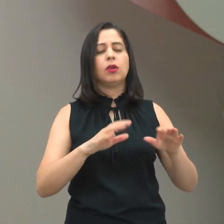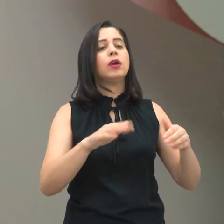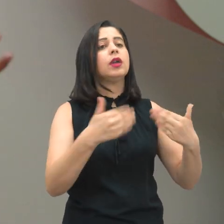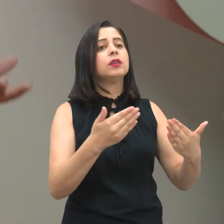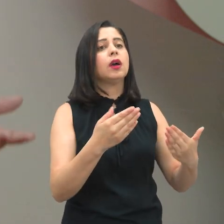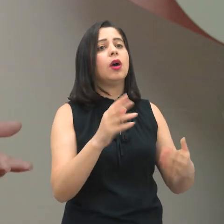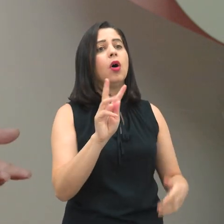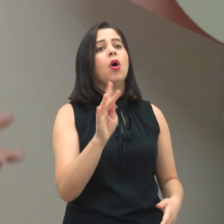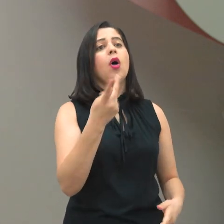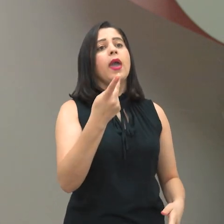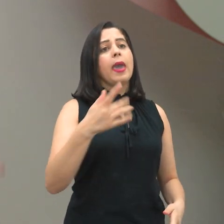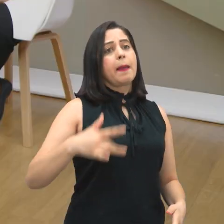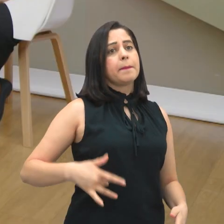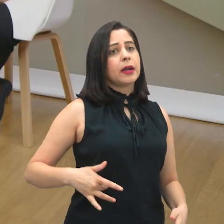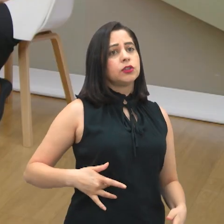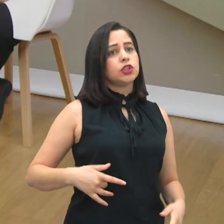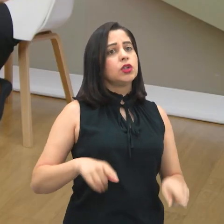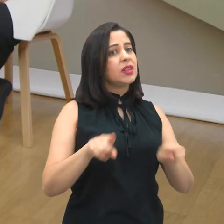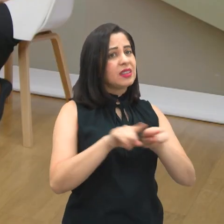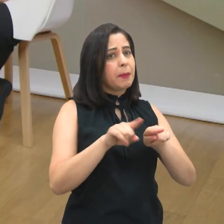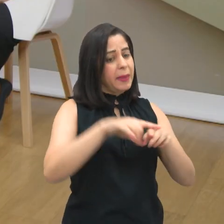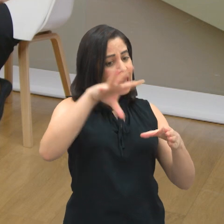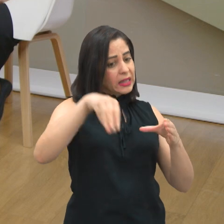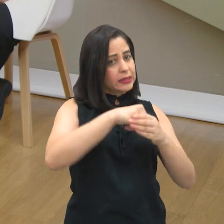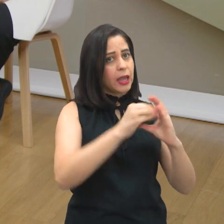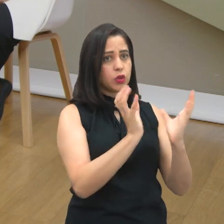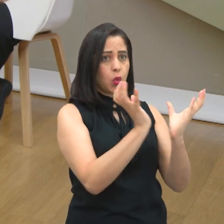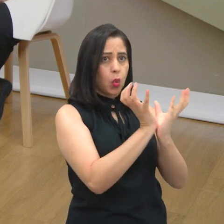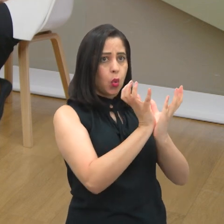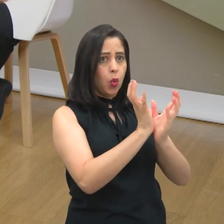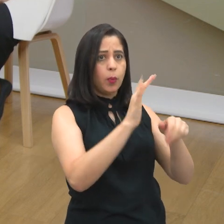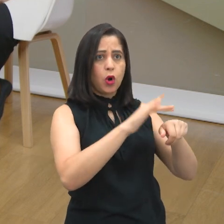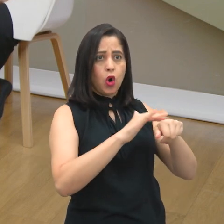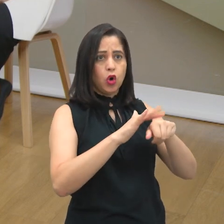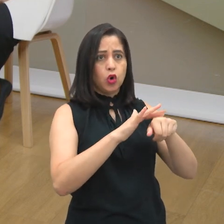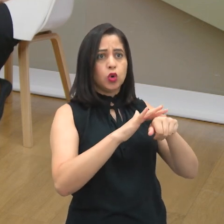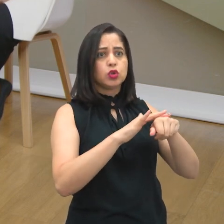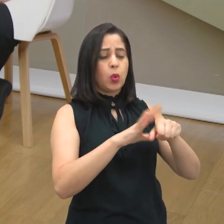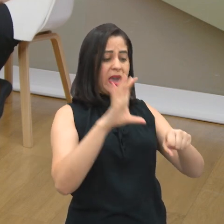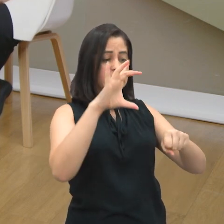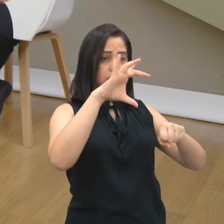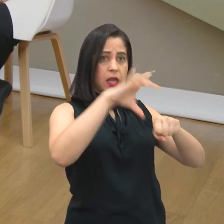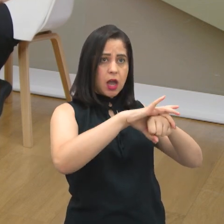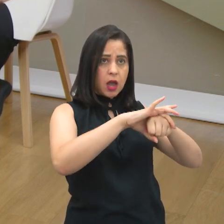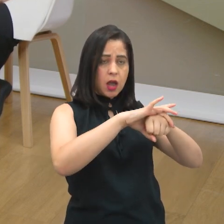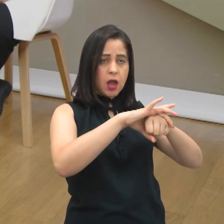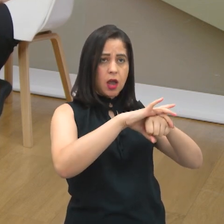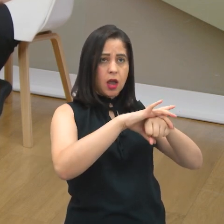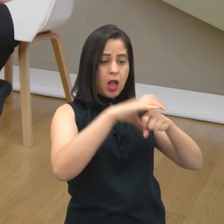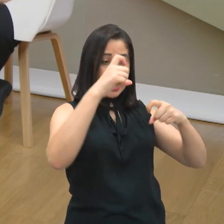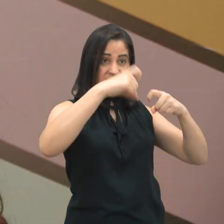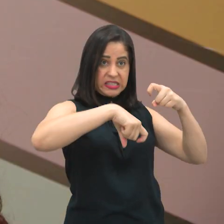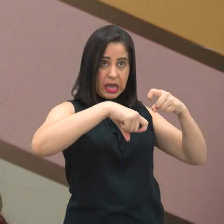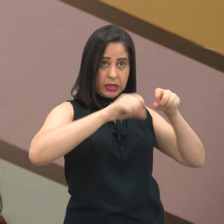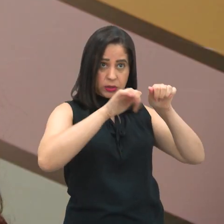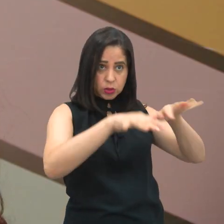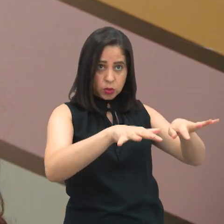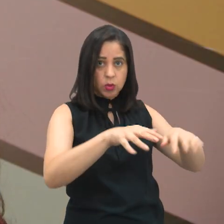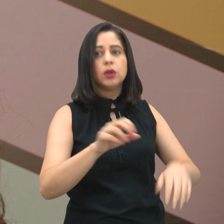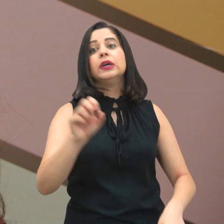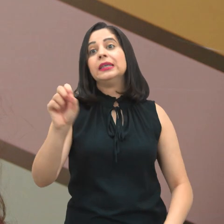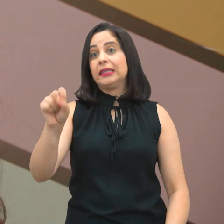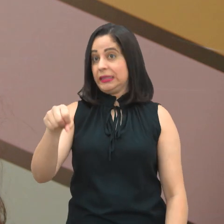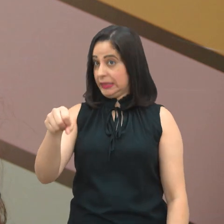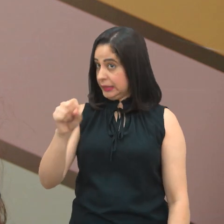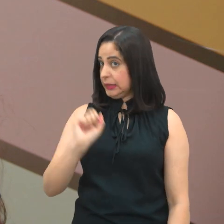seja, a hepatite B também faz parte das ISTs? Sim, a hepatite B ela tem uma transmissão que também é sanguínea, mas